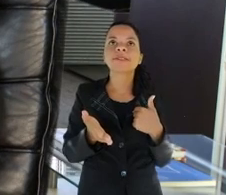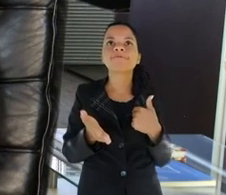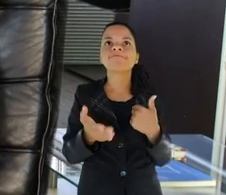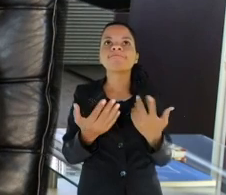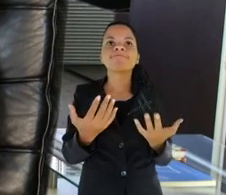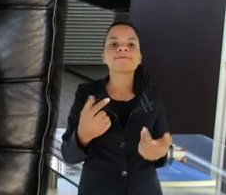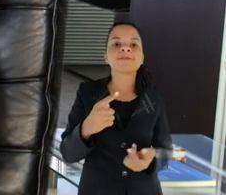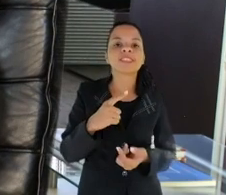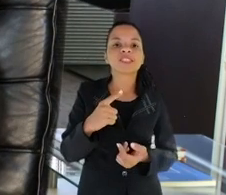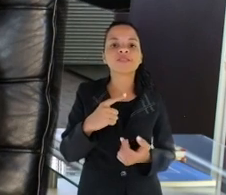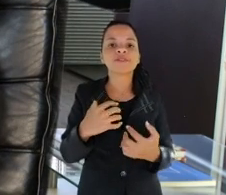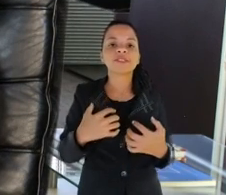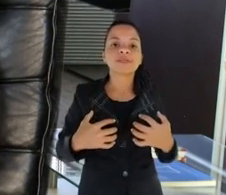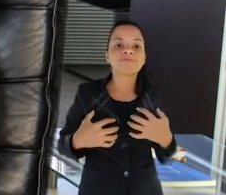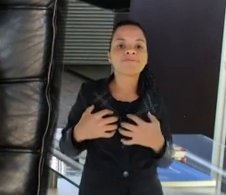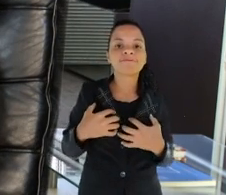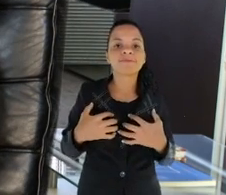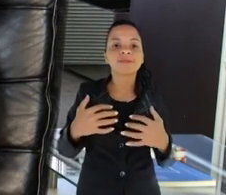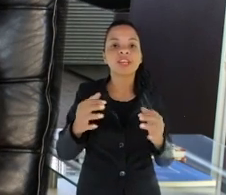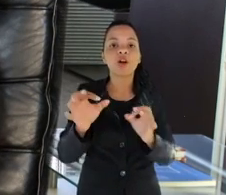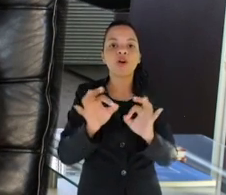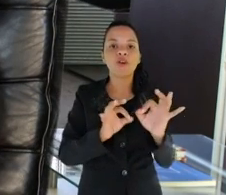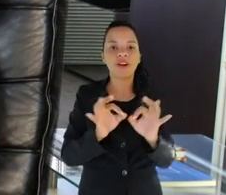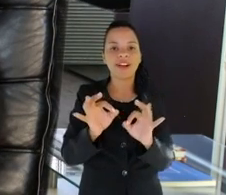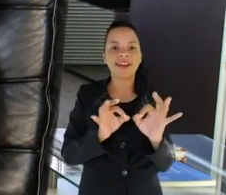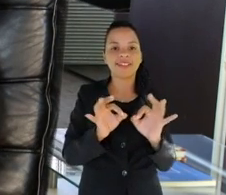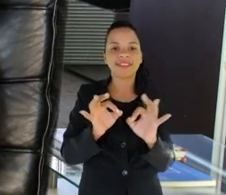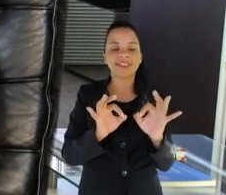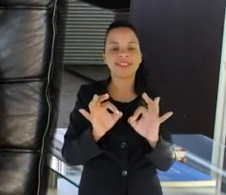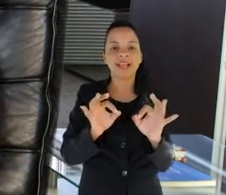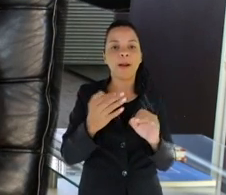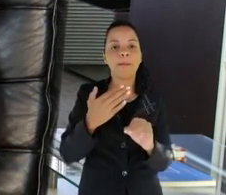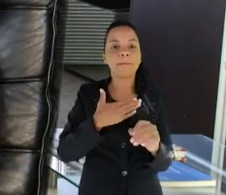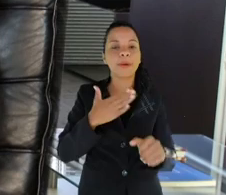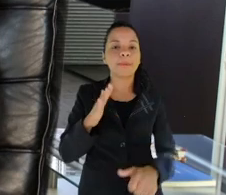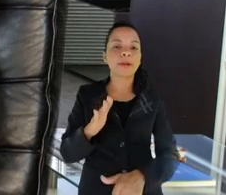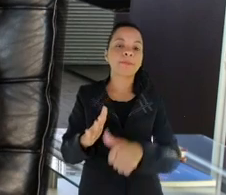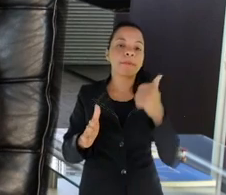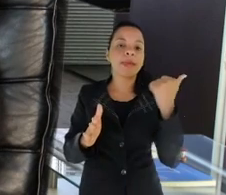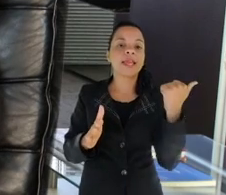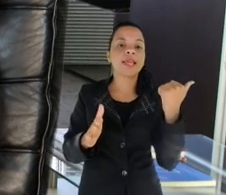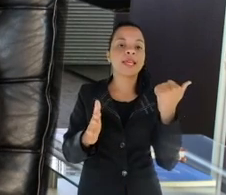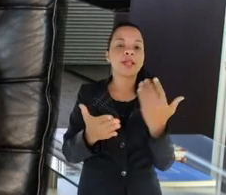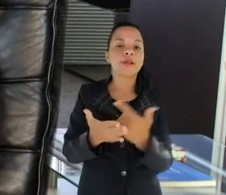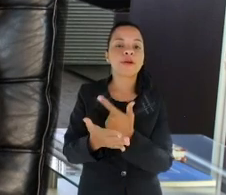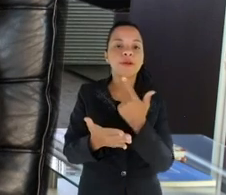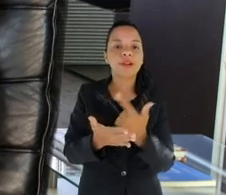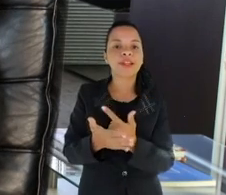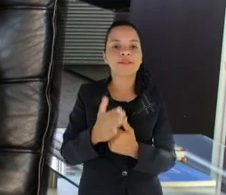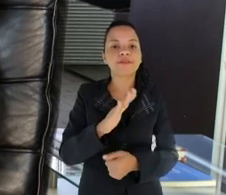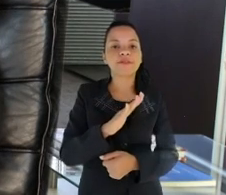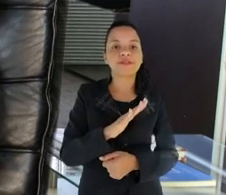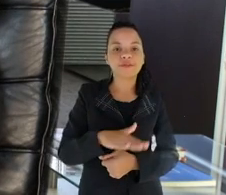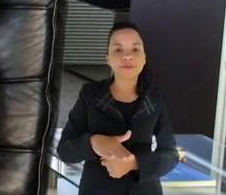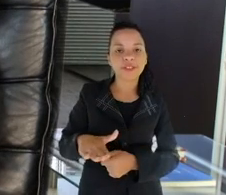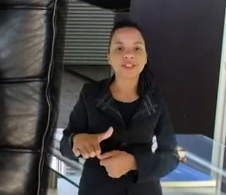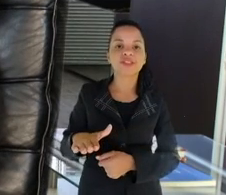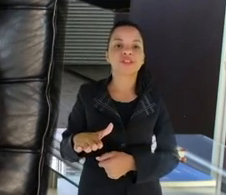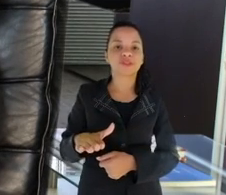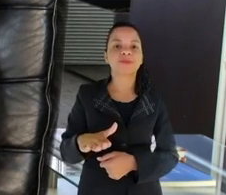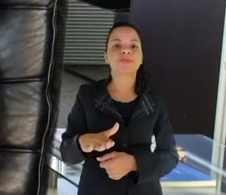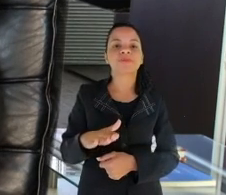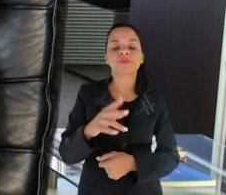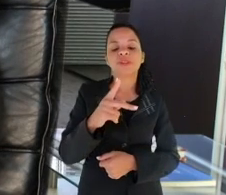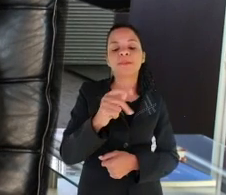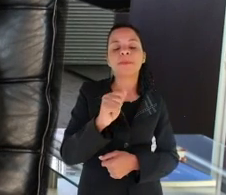em minha vida para editar o meu primeiro livro infantil, Paçoca de Avô. Eu queria